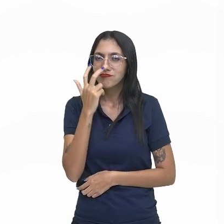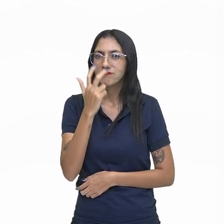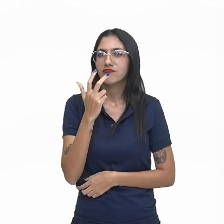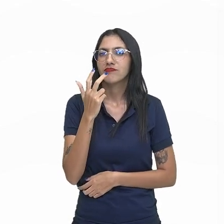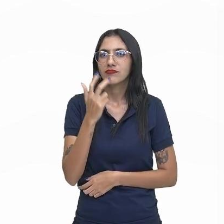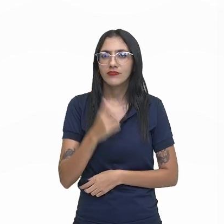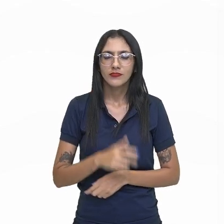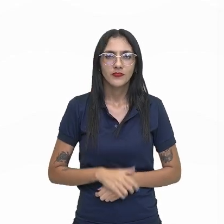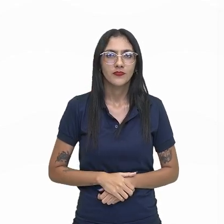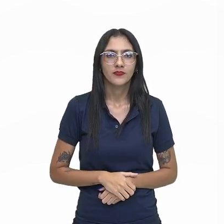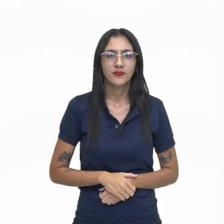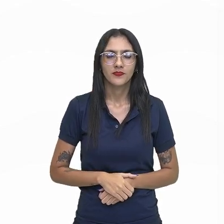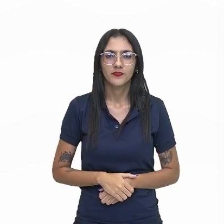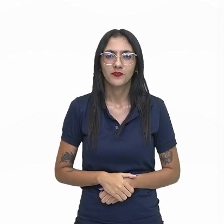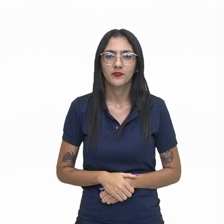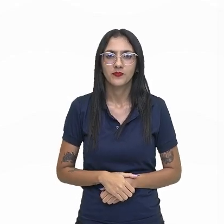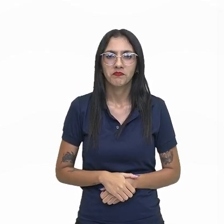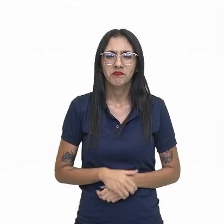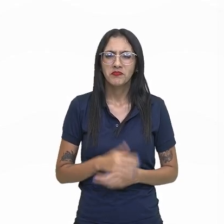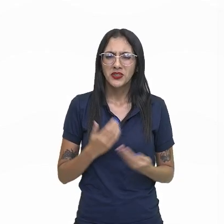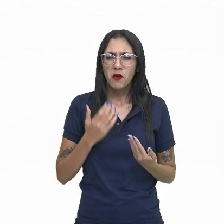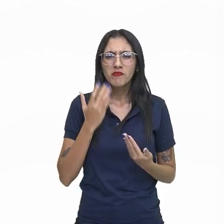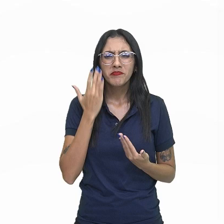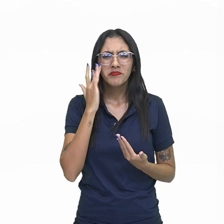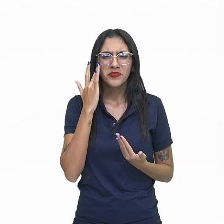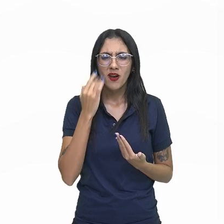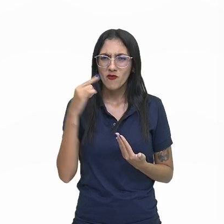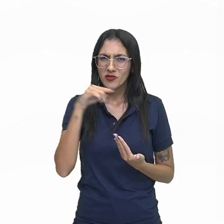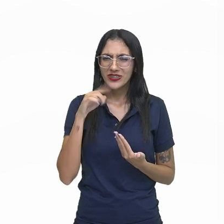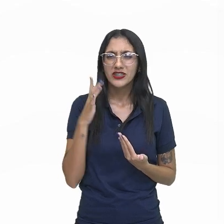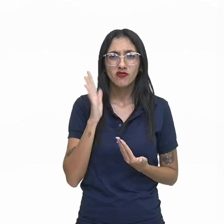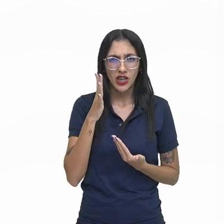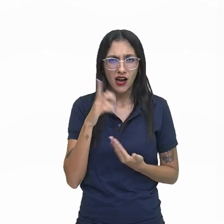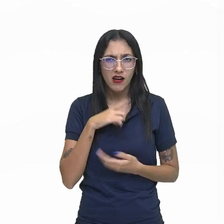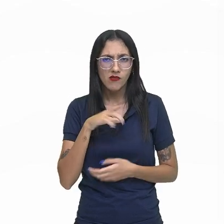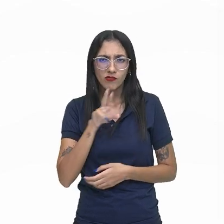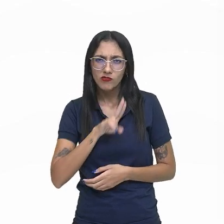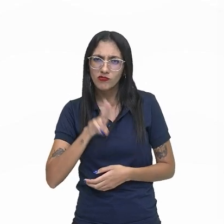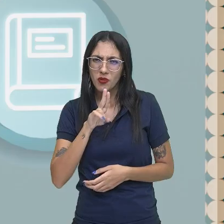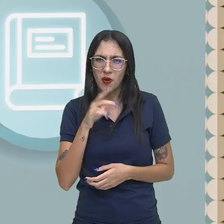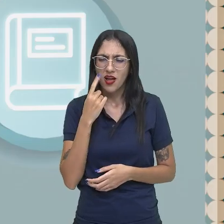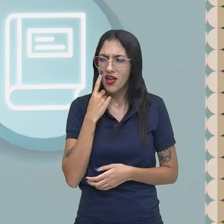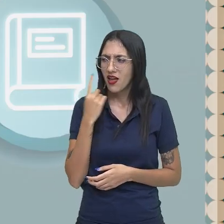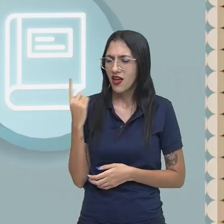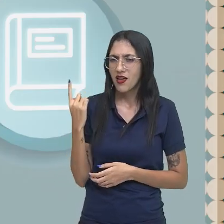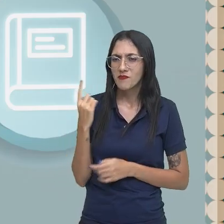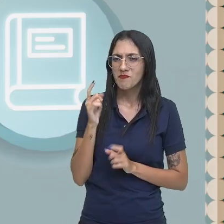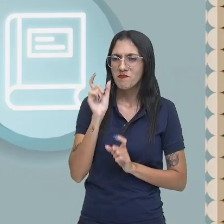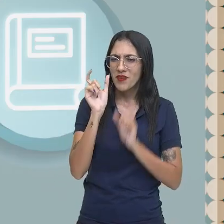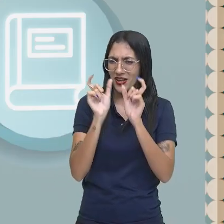Então, será, né, que você já utilizou alguma dessas palavras?